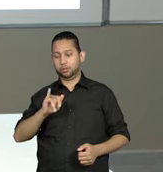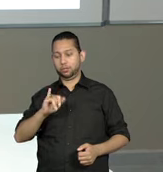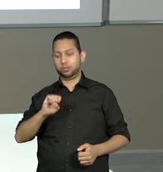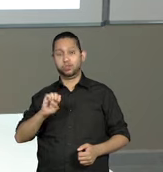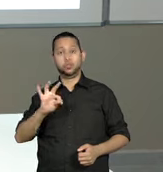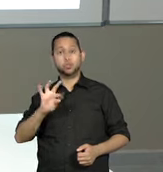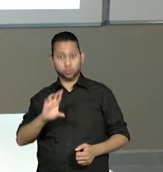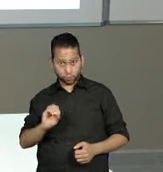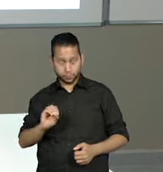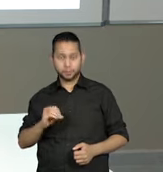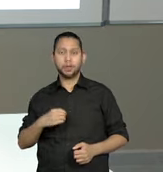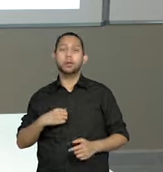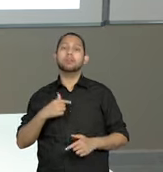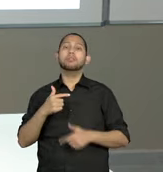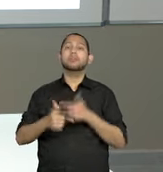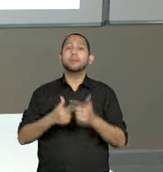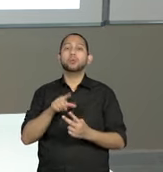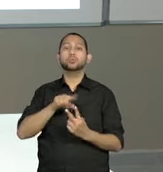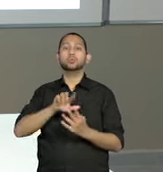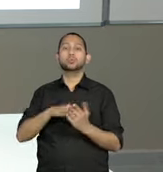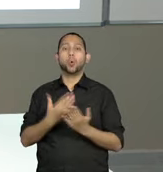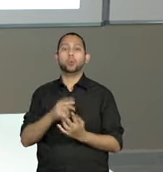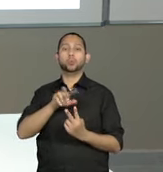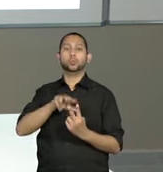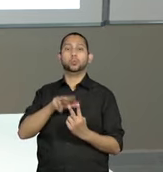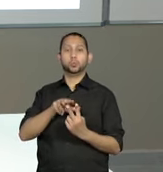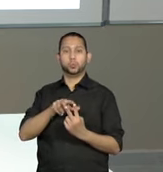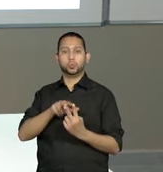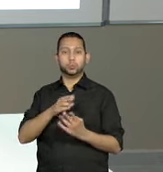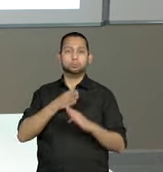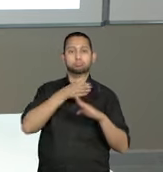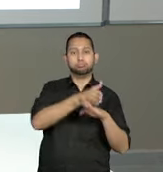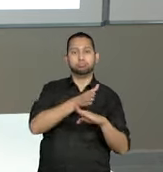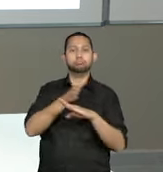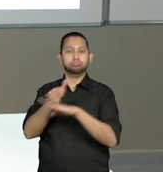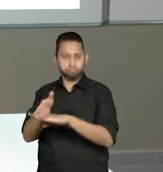Duarte de Castro e Capitão Bernardo e